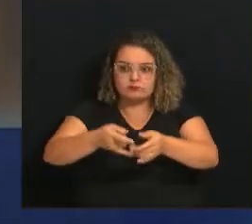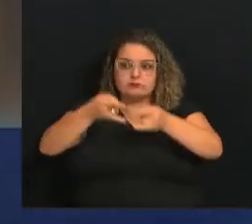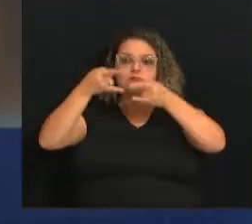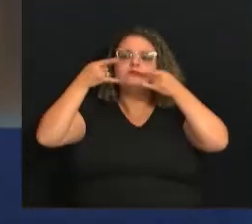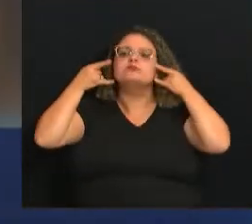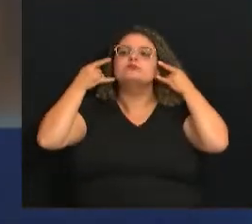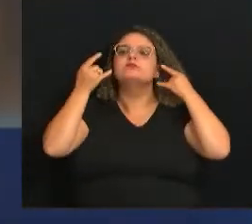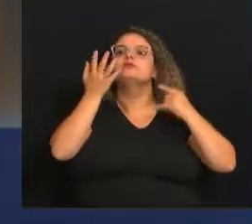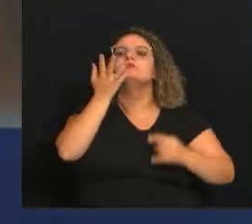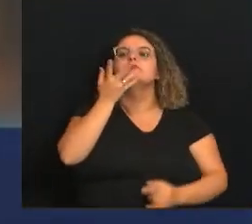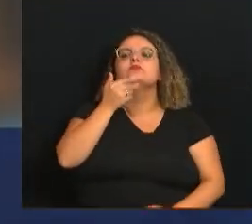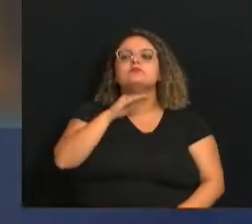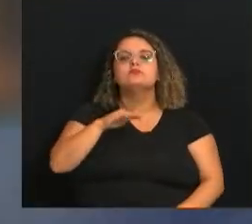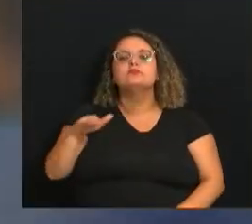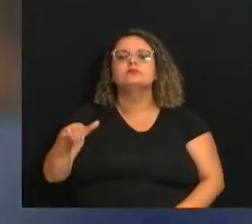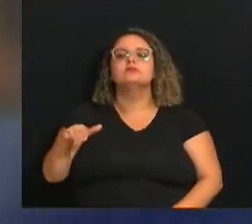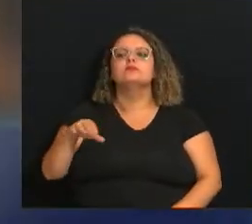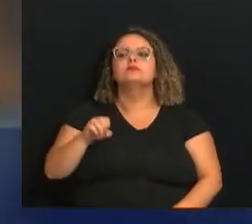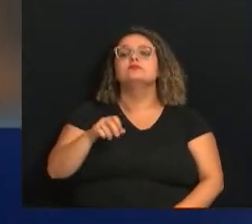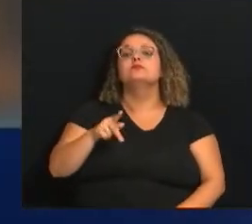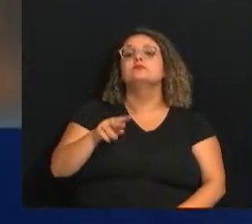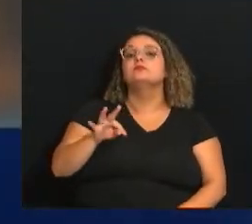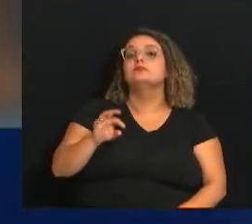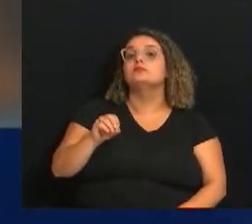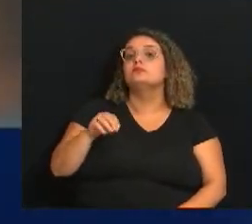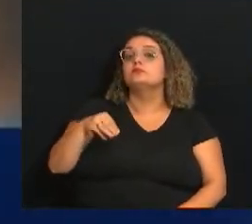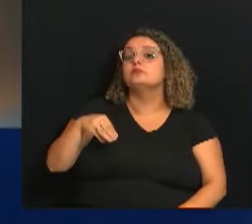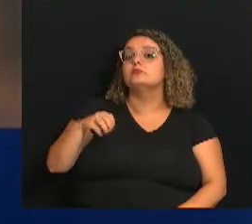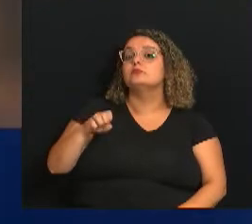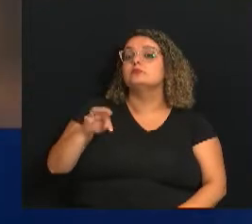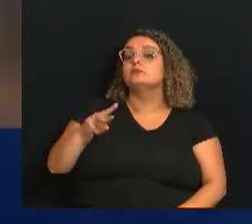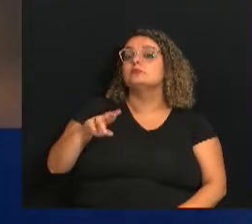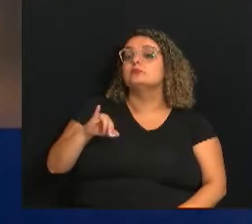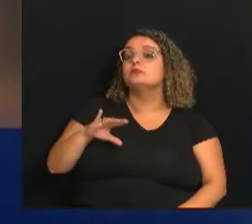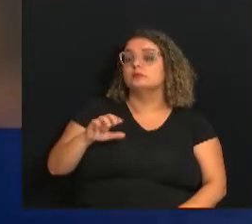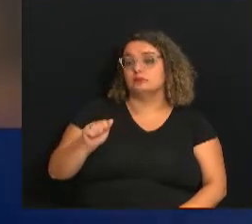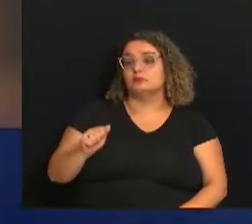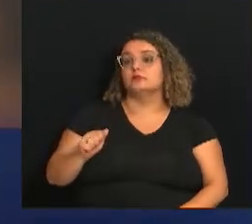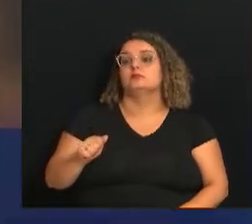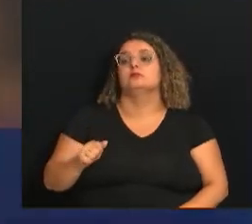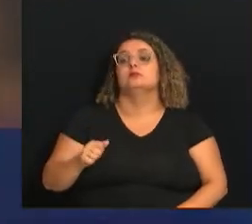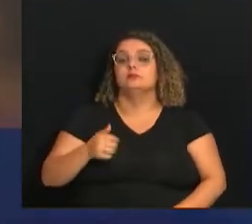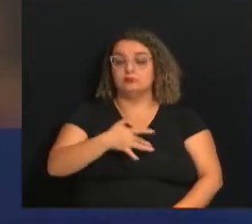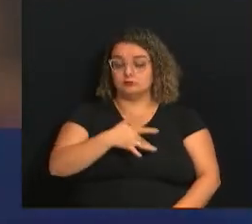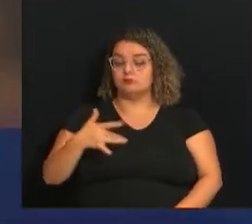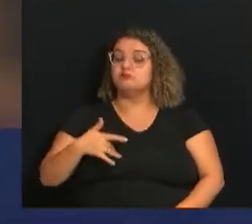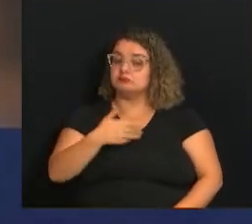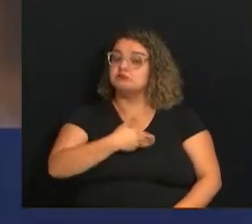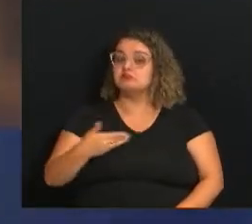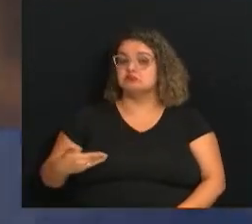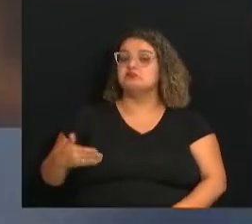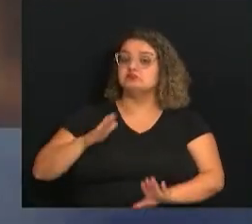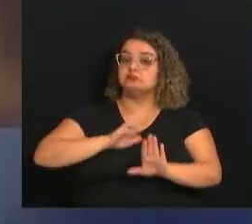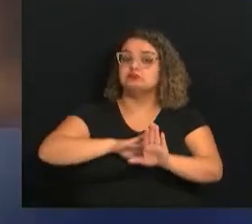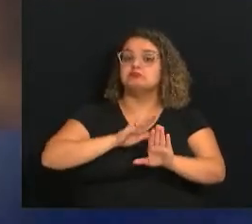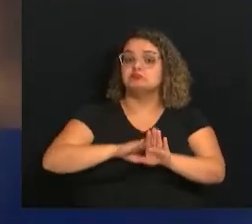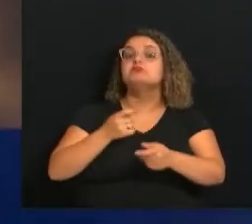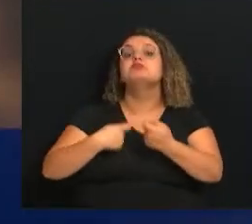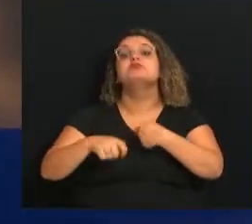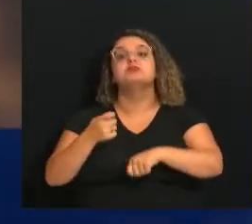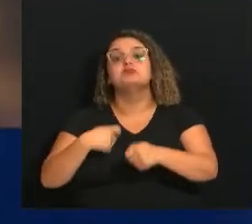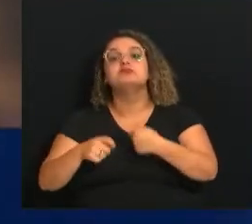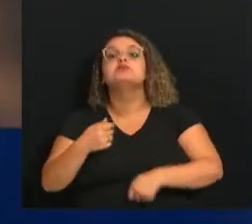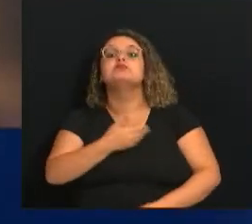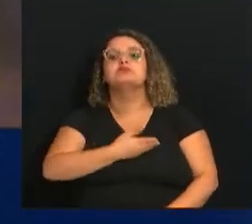crianças e optometria, os efeitos para a saúde pública e providências a serem tomadas pela administração